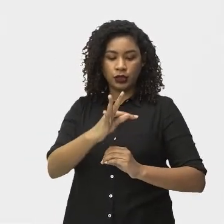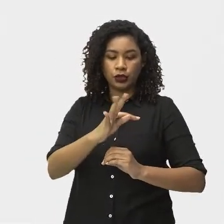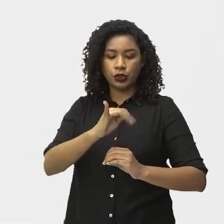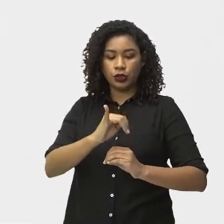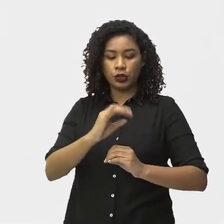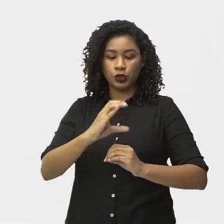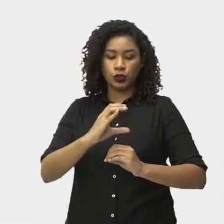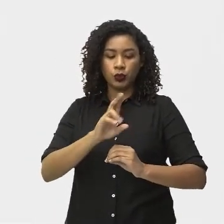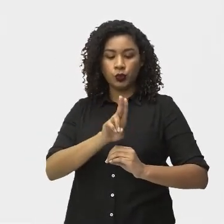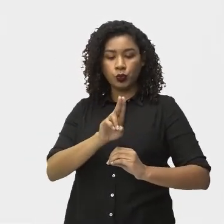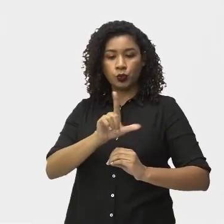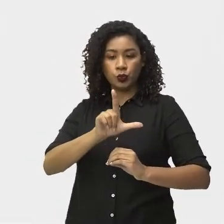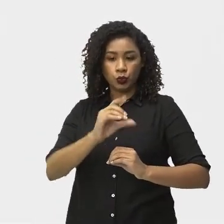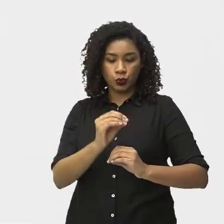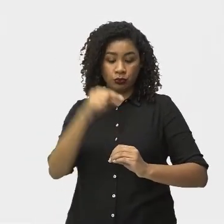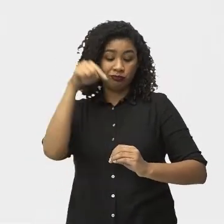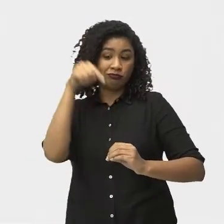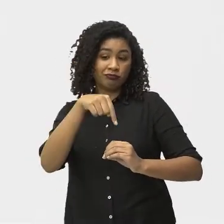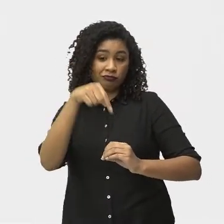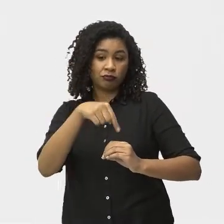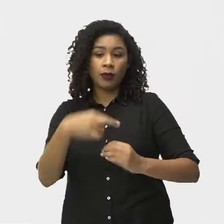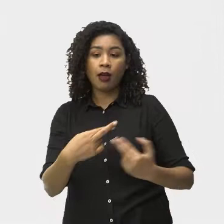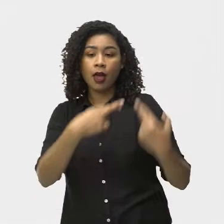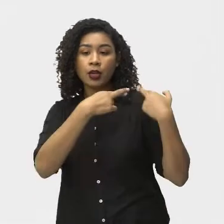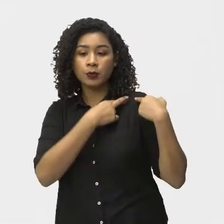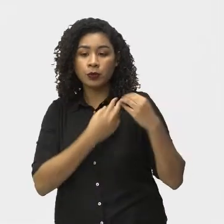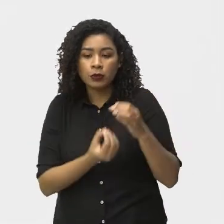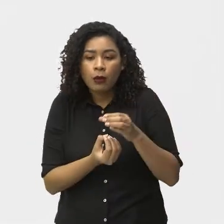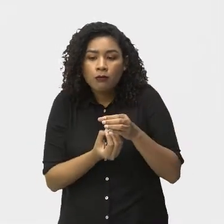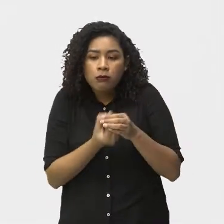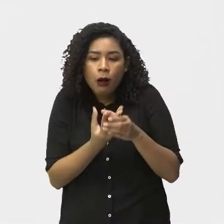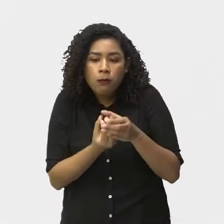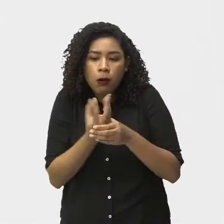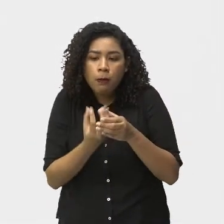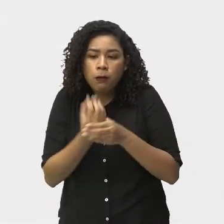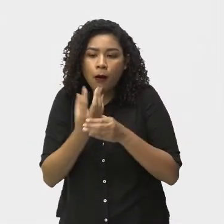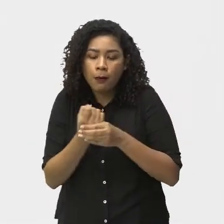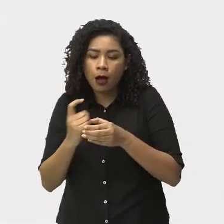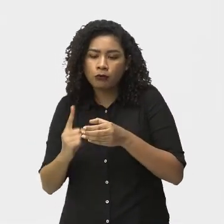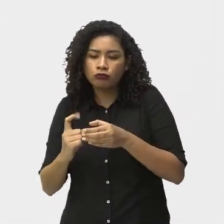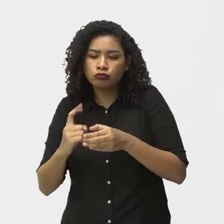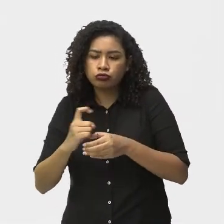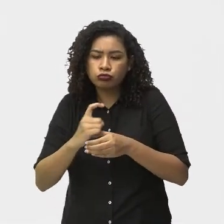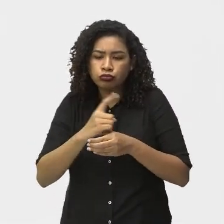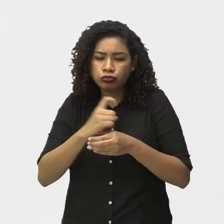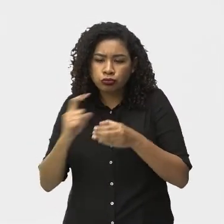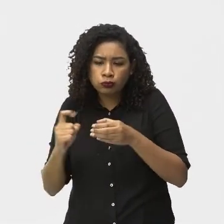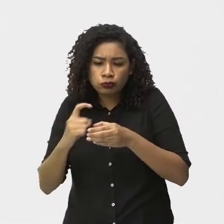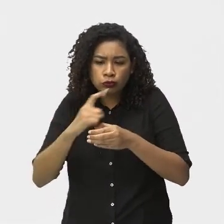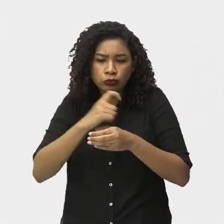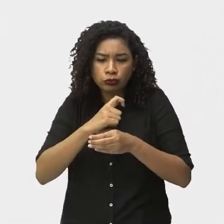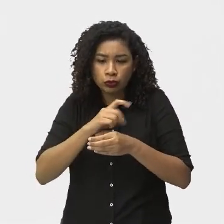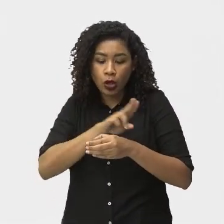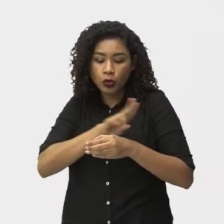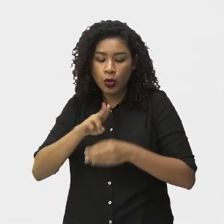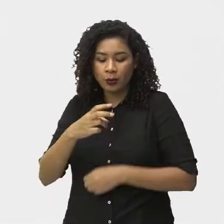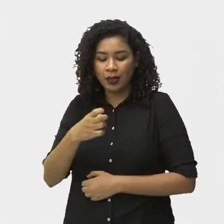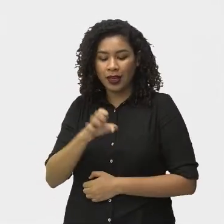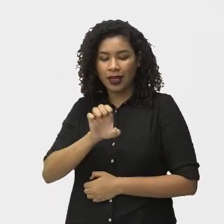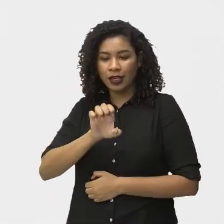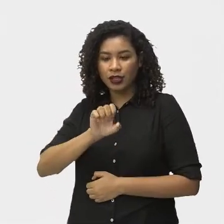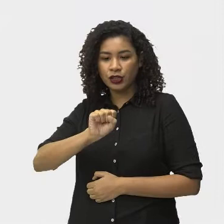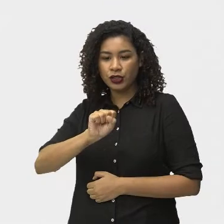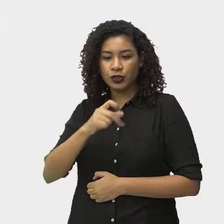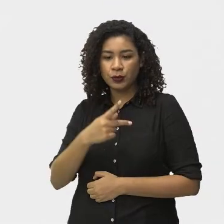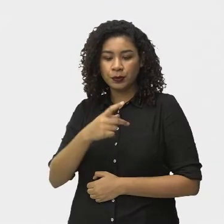que vai ser responsável pela produção de espermatozoide, tá? E ele fica fora do corpo do homem justamente por causa dessa